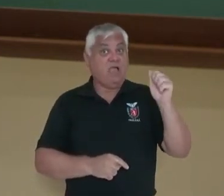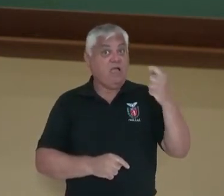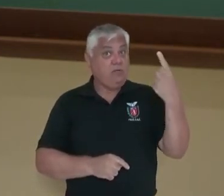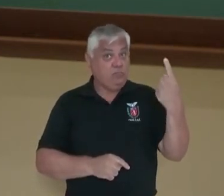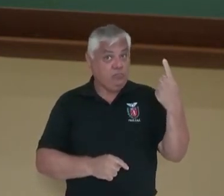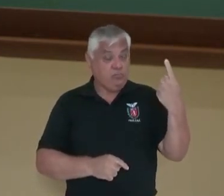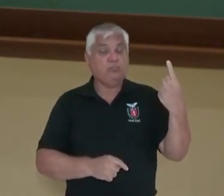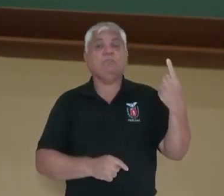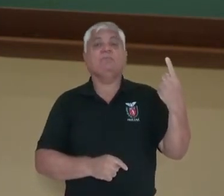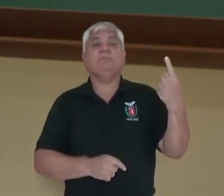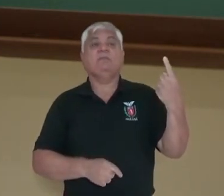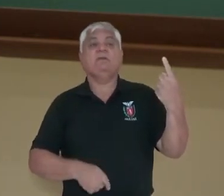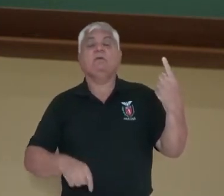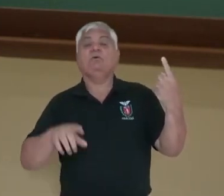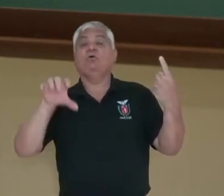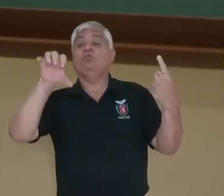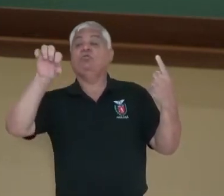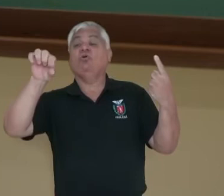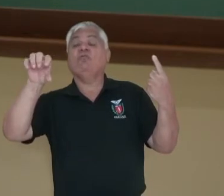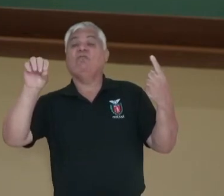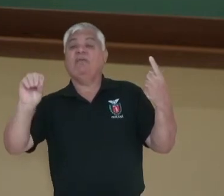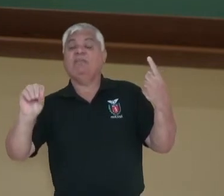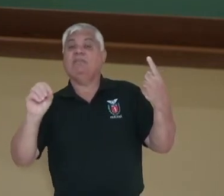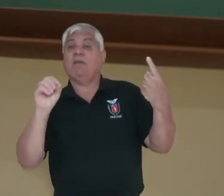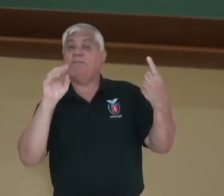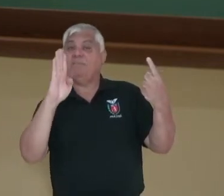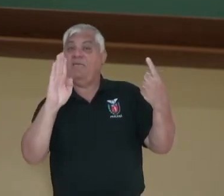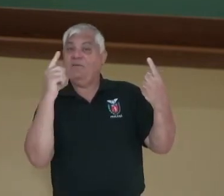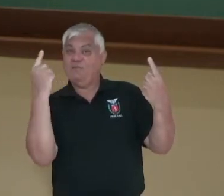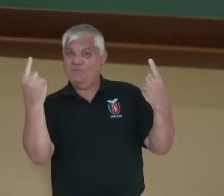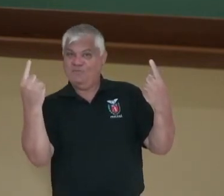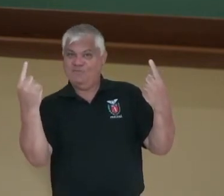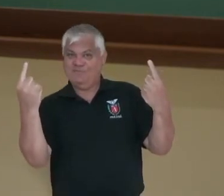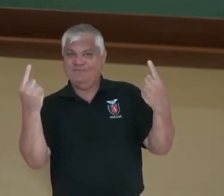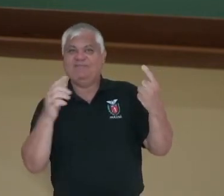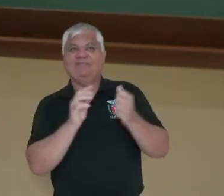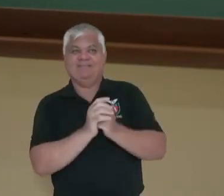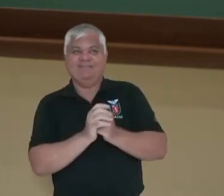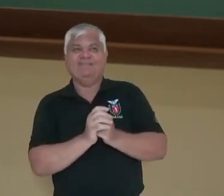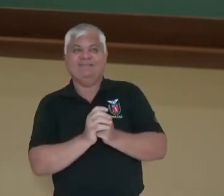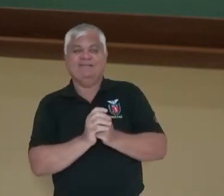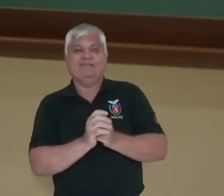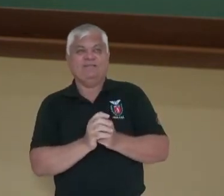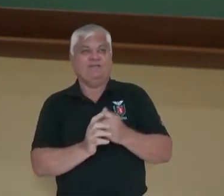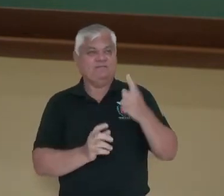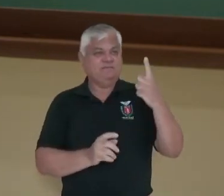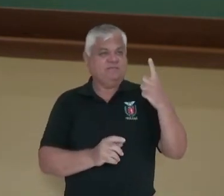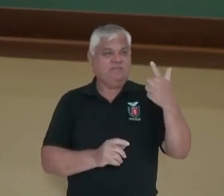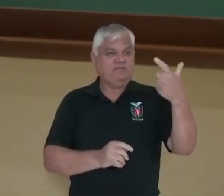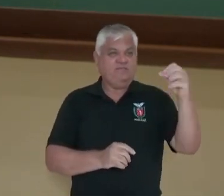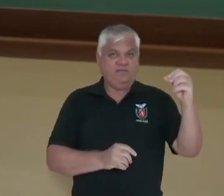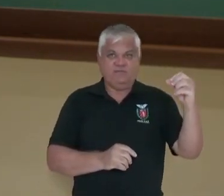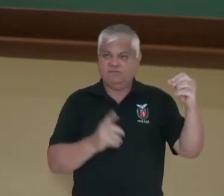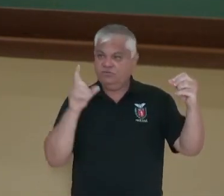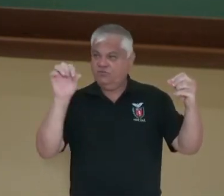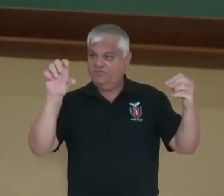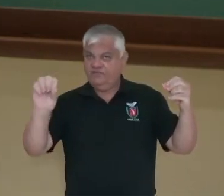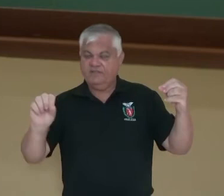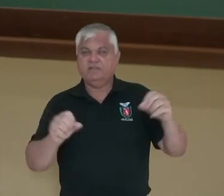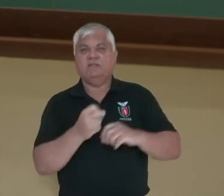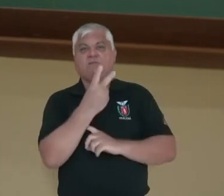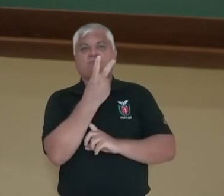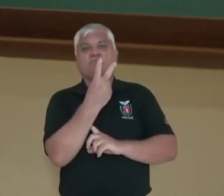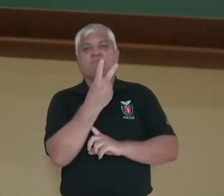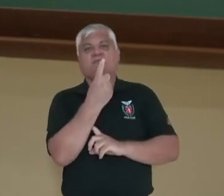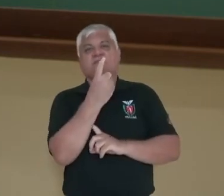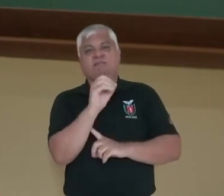A11 vai somar com o B11. Então, ó, 120 mais 90 resulta em